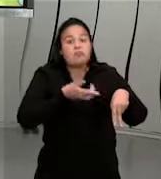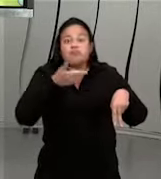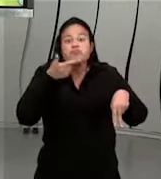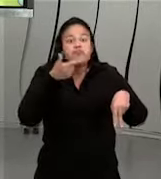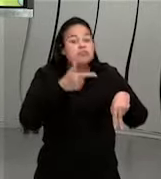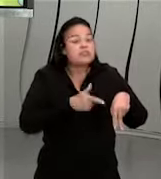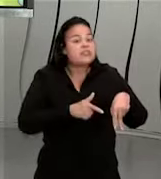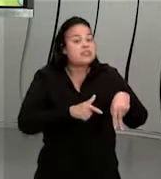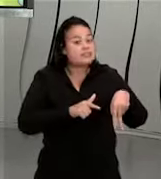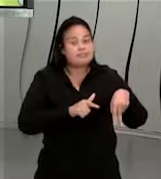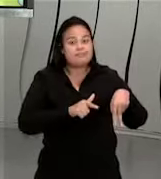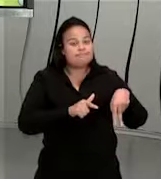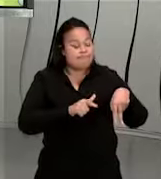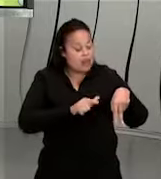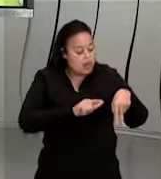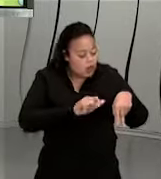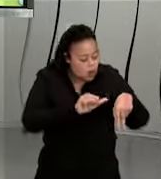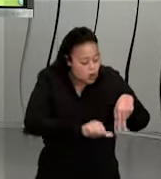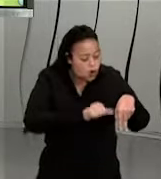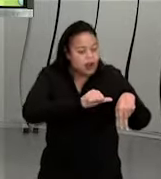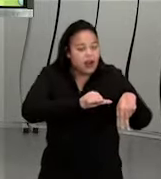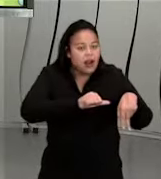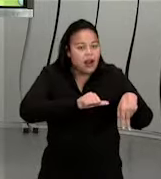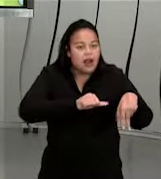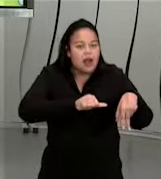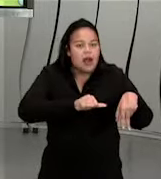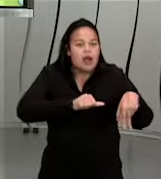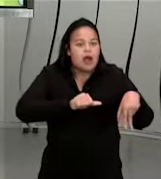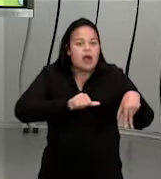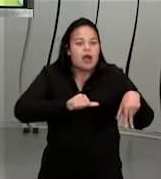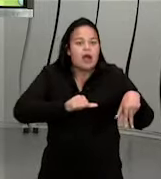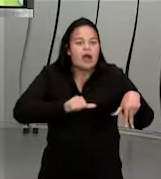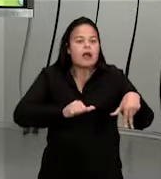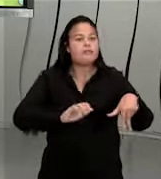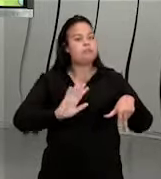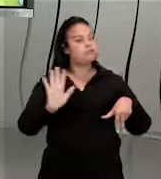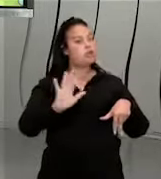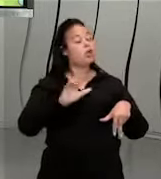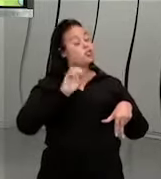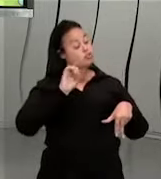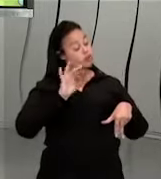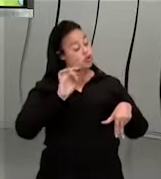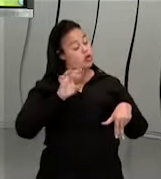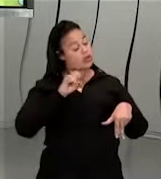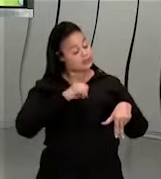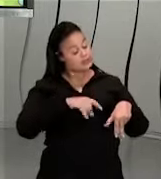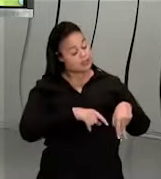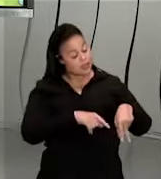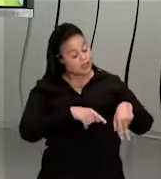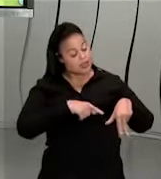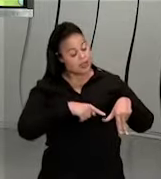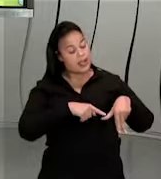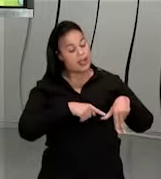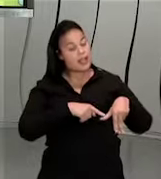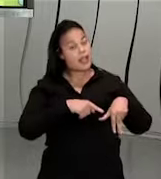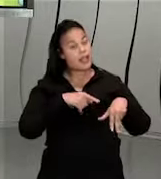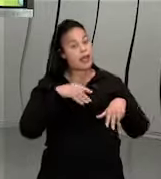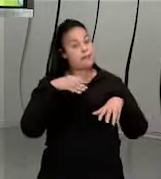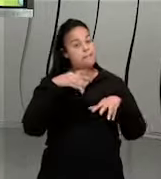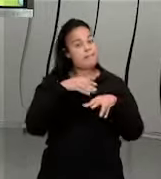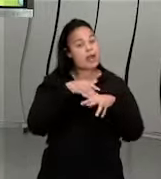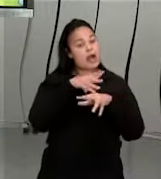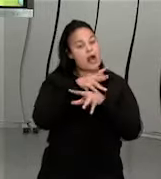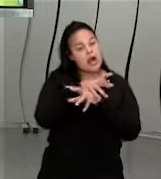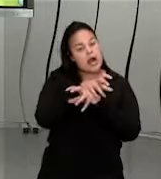capaz, nesse caso, de se regenerar. Ele só consegue se regenerar se ele sofrer fratura. Se